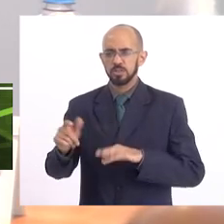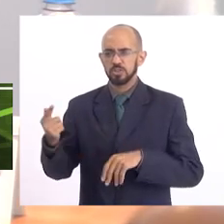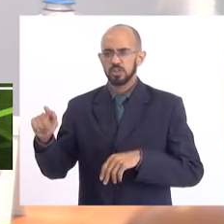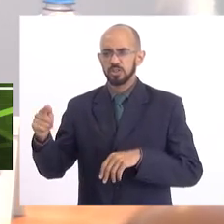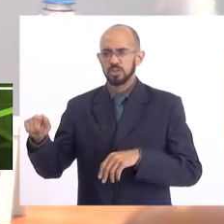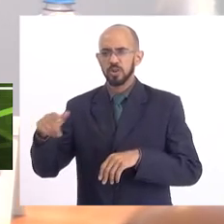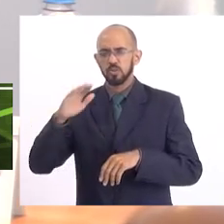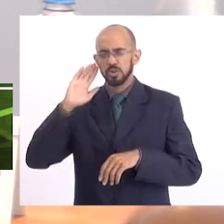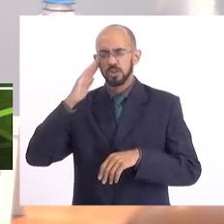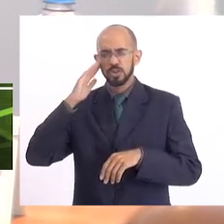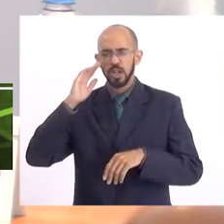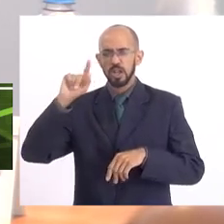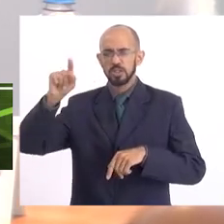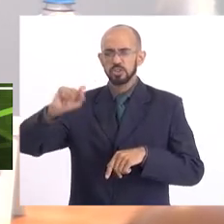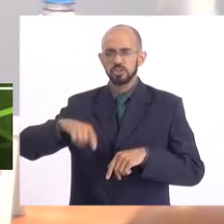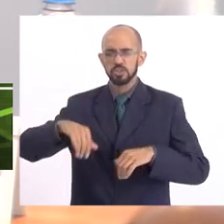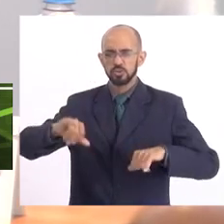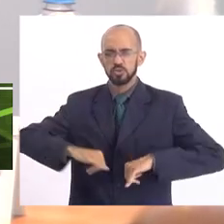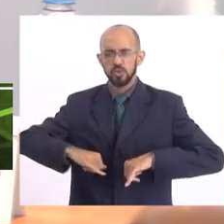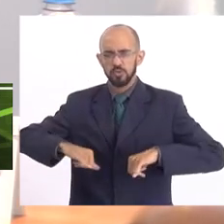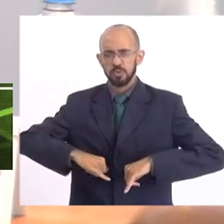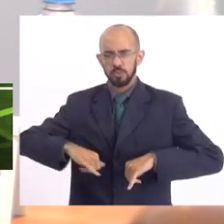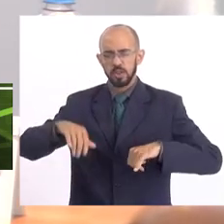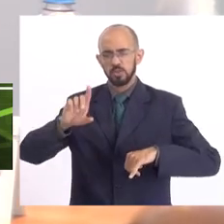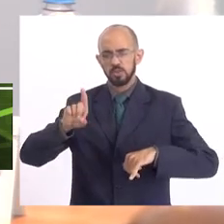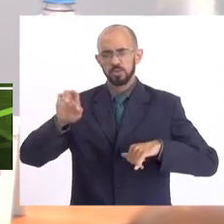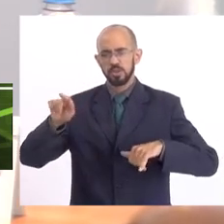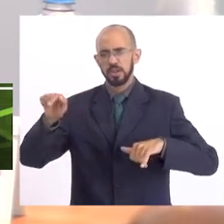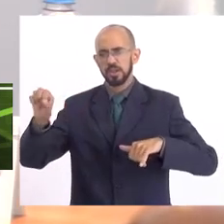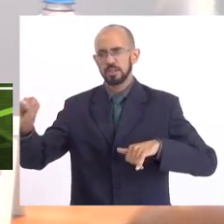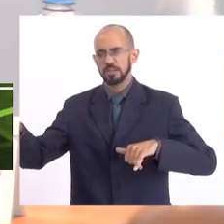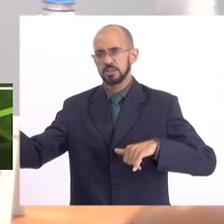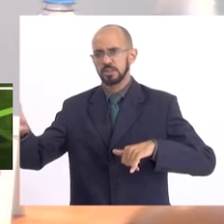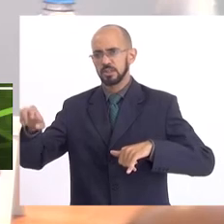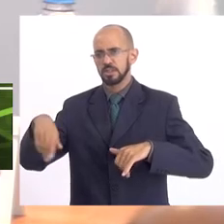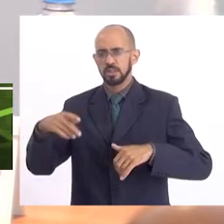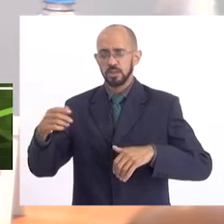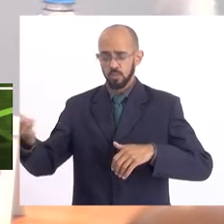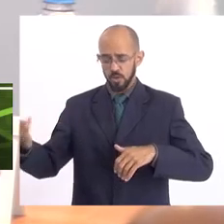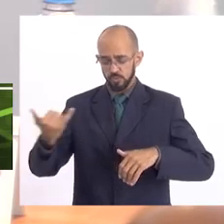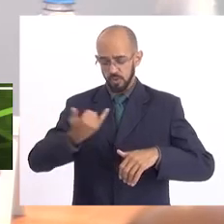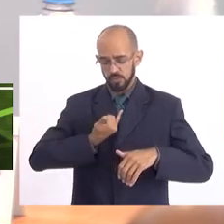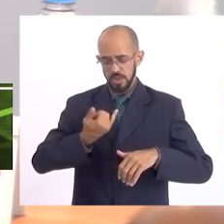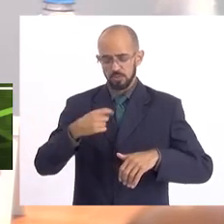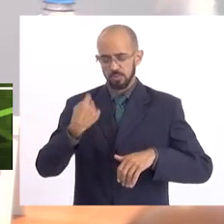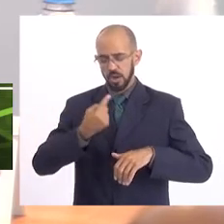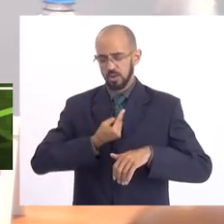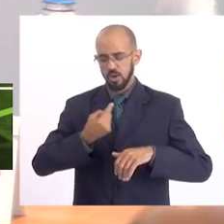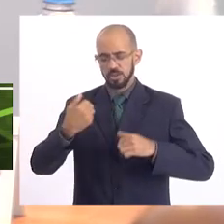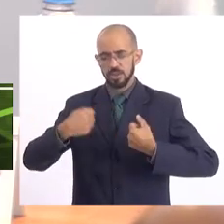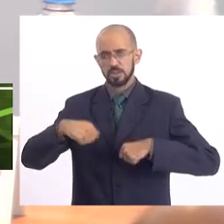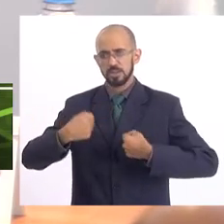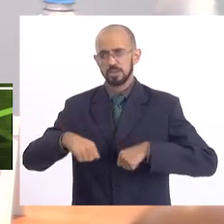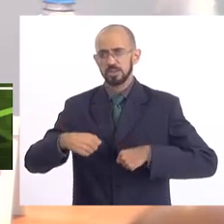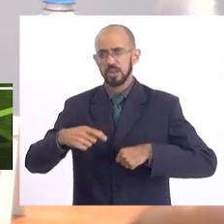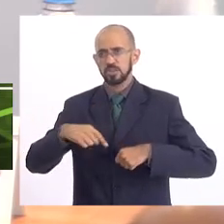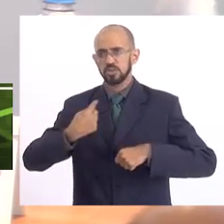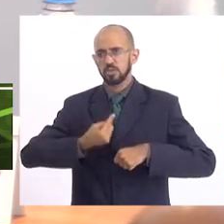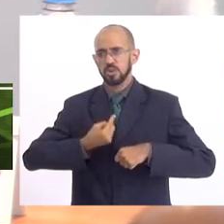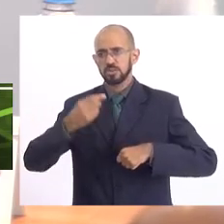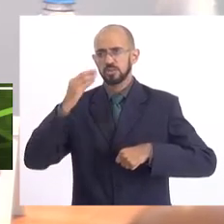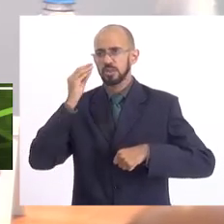do Degase e que assim que a gente recebeu as demandas, né, a gente